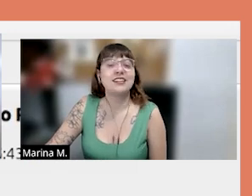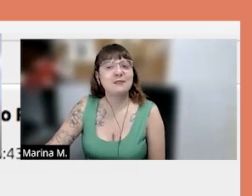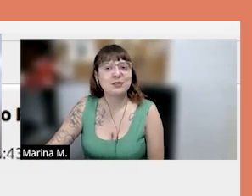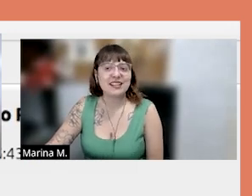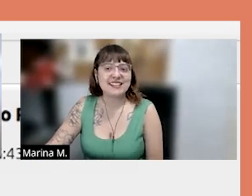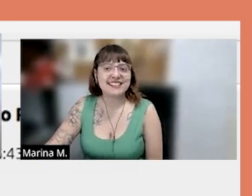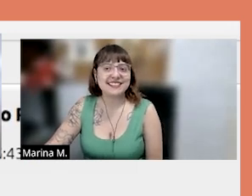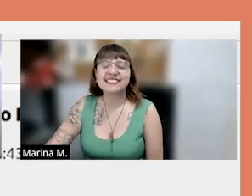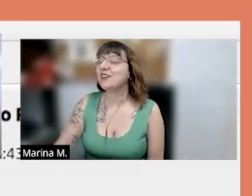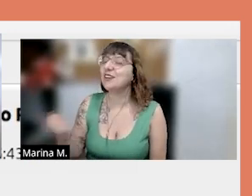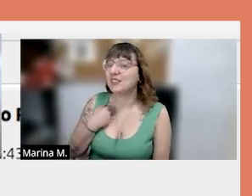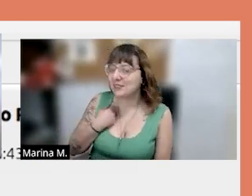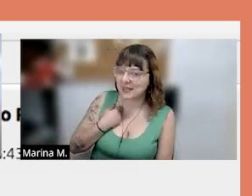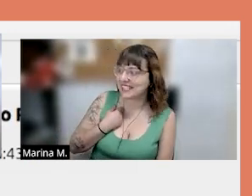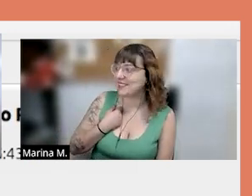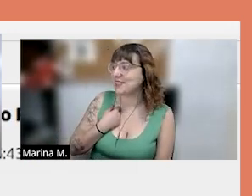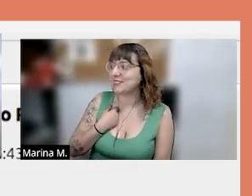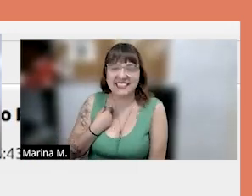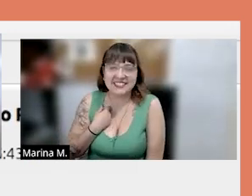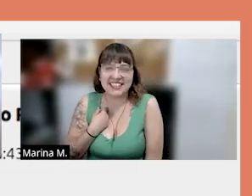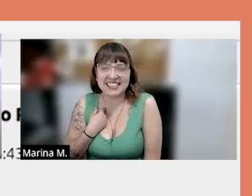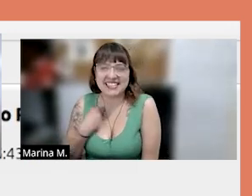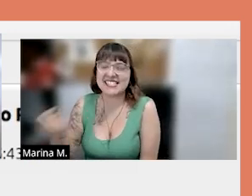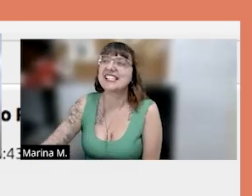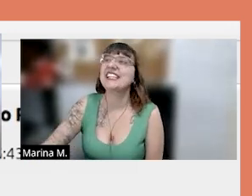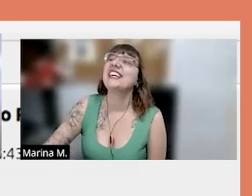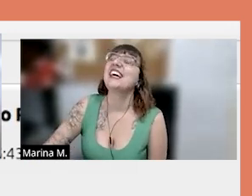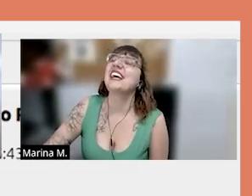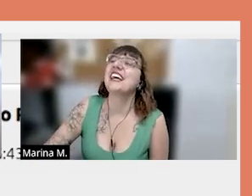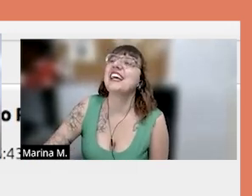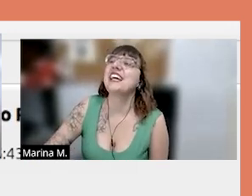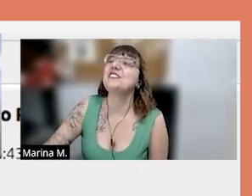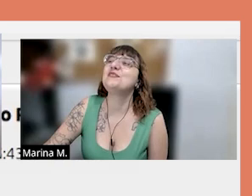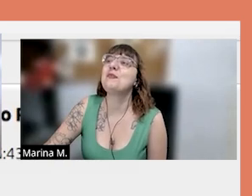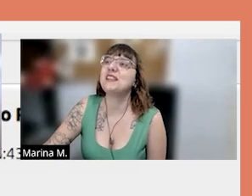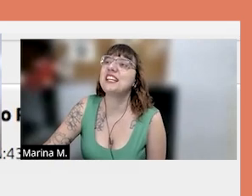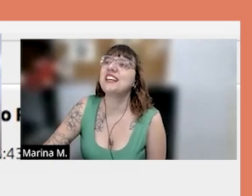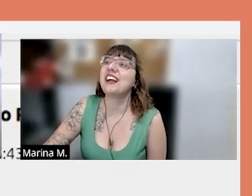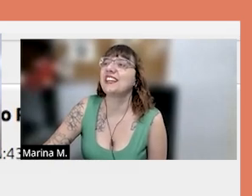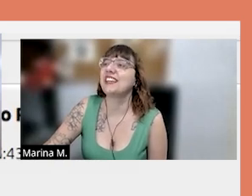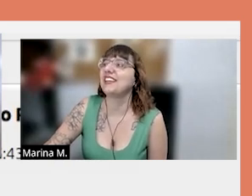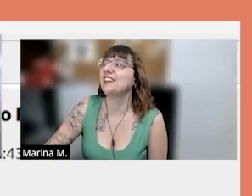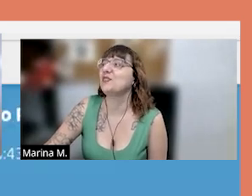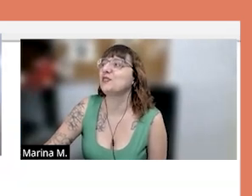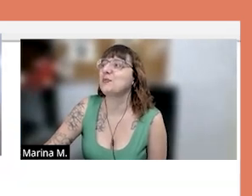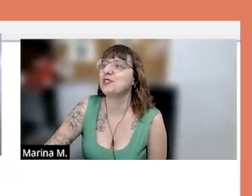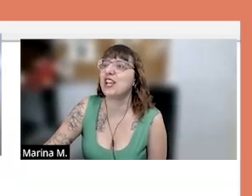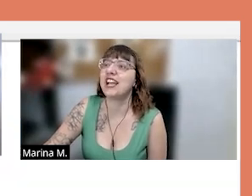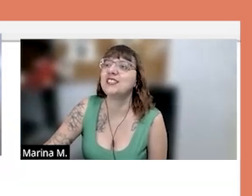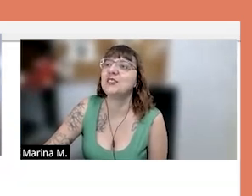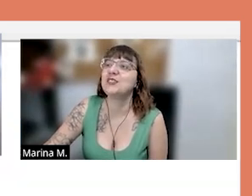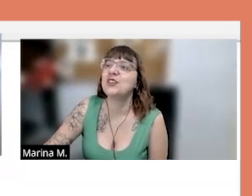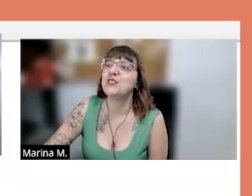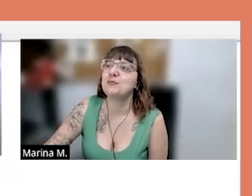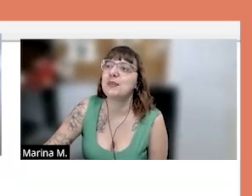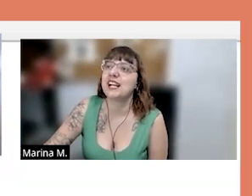Agora ele está em português. Então, agora eu não vou precisar ficar falando em inglês. Vamos abrir aqui um novo